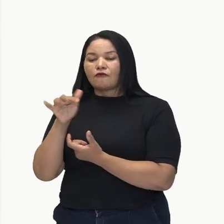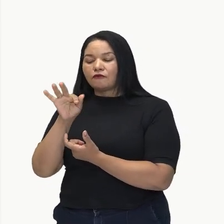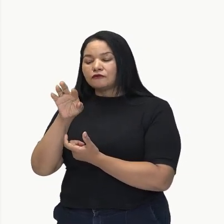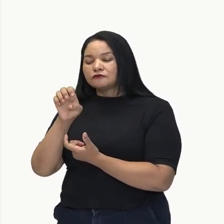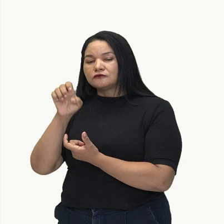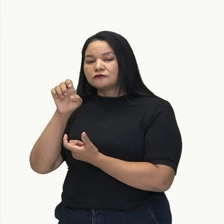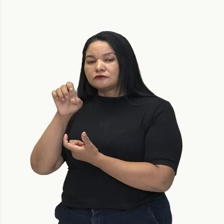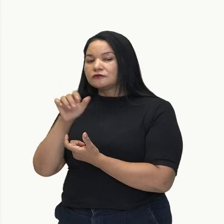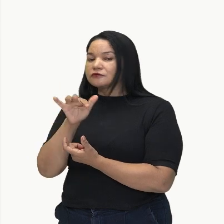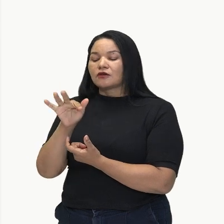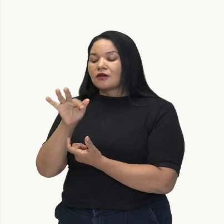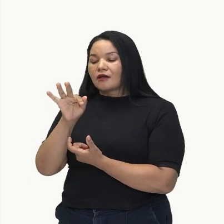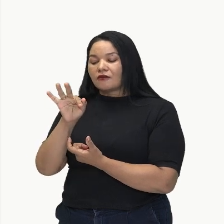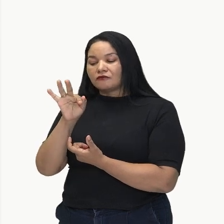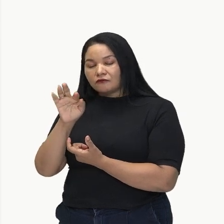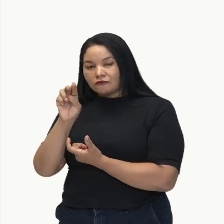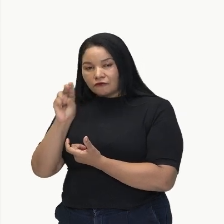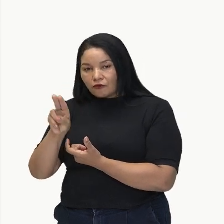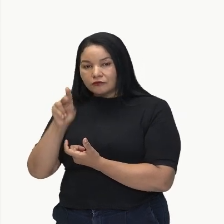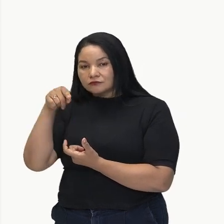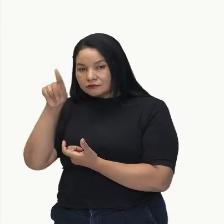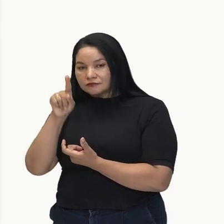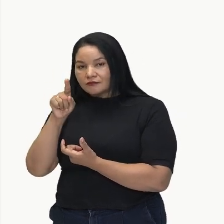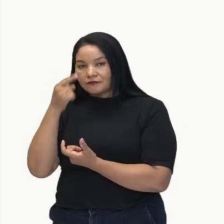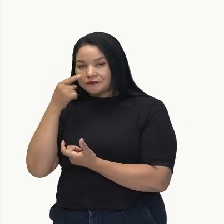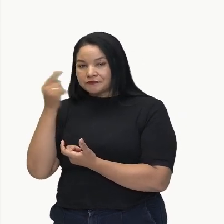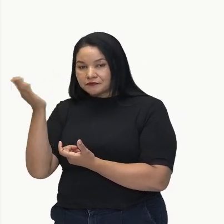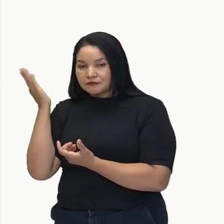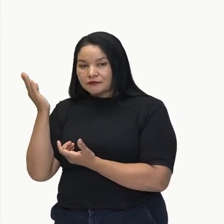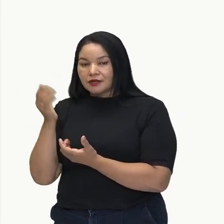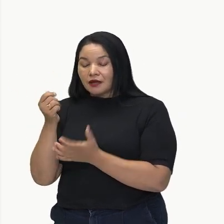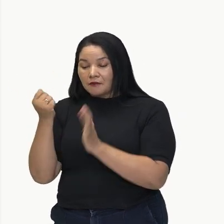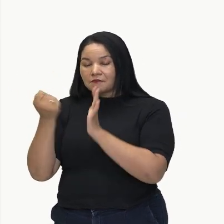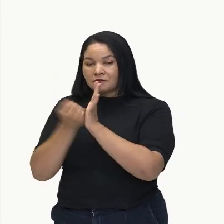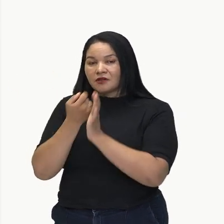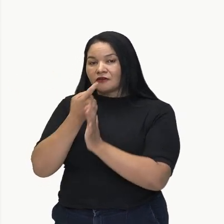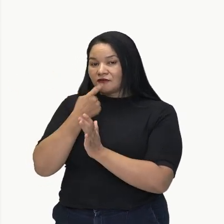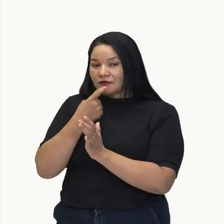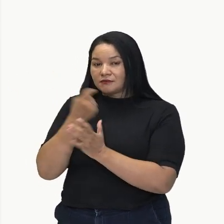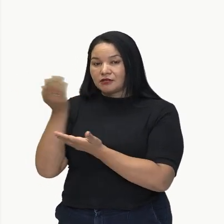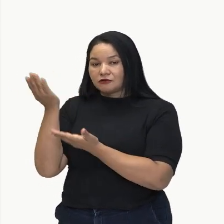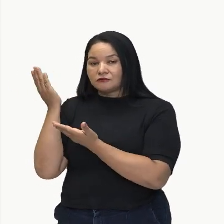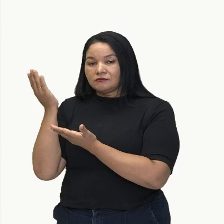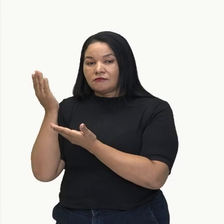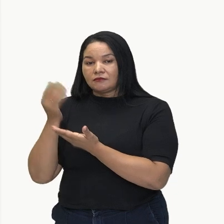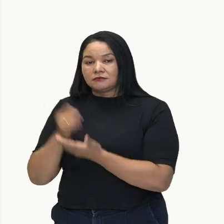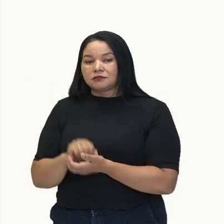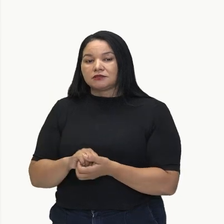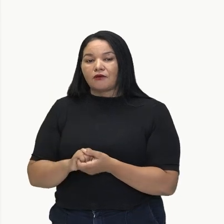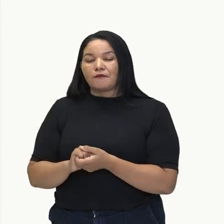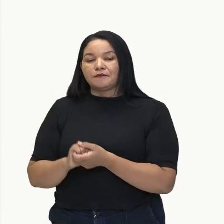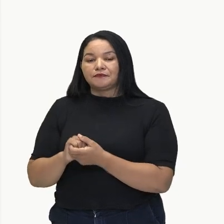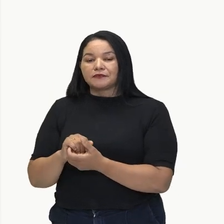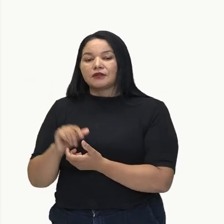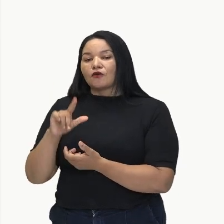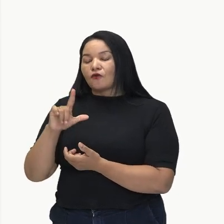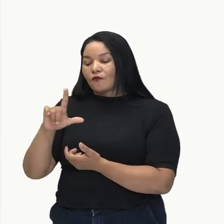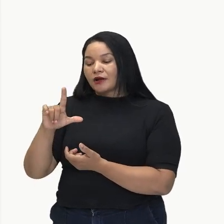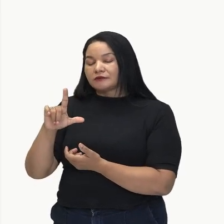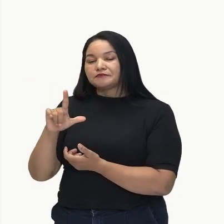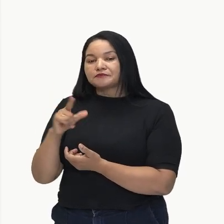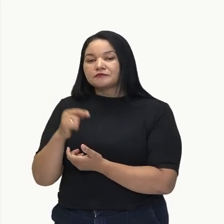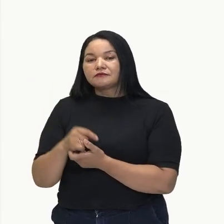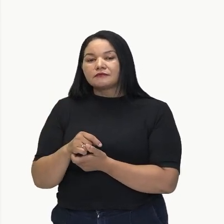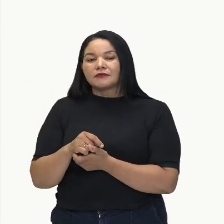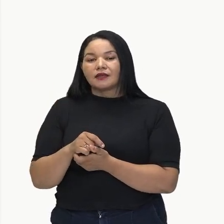Futebol. Então, não se esqueçam que o Lzinho do espanhol, ele sempre vai fazer a curvinha no nosso céu da